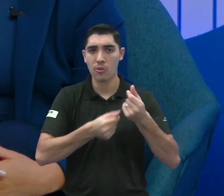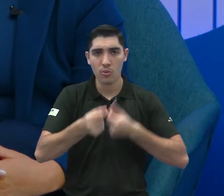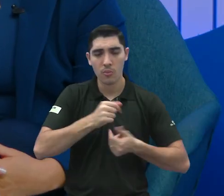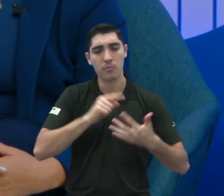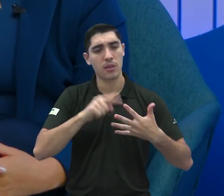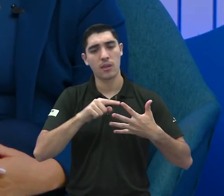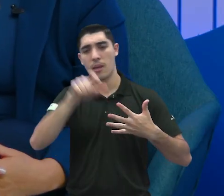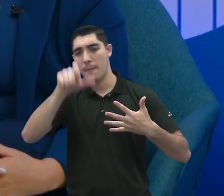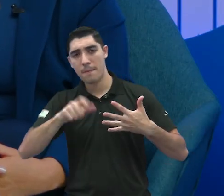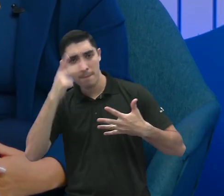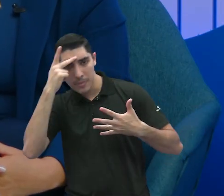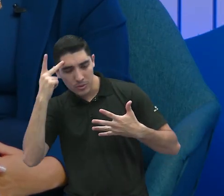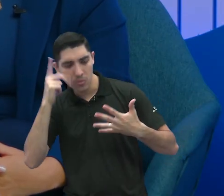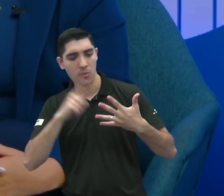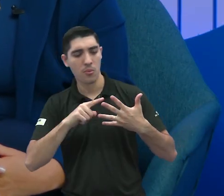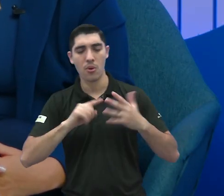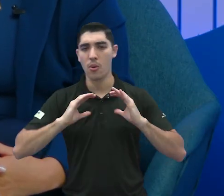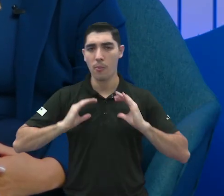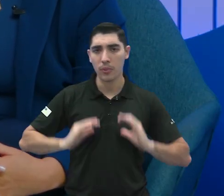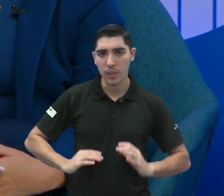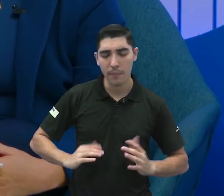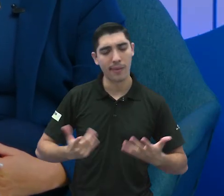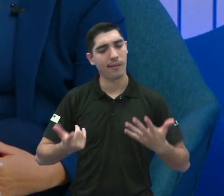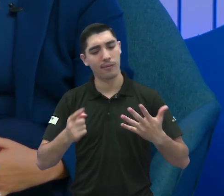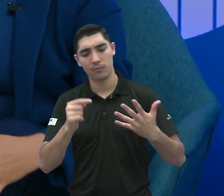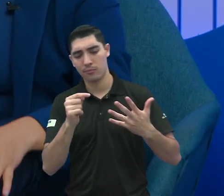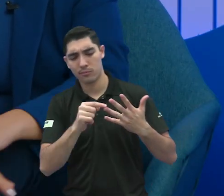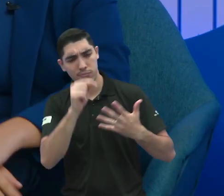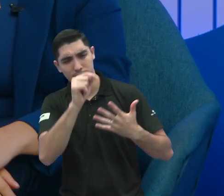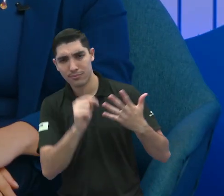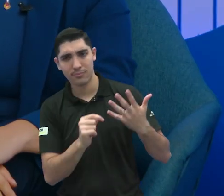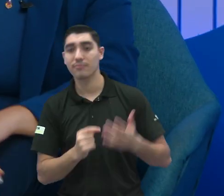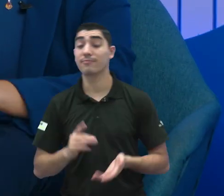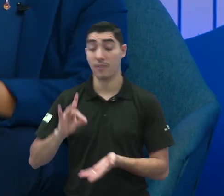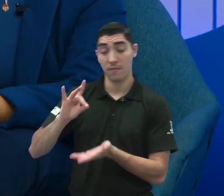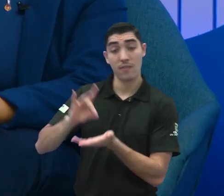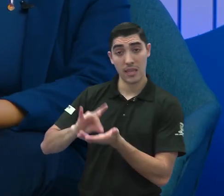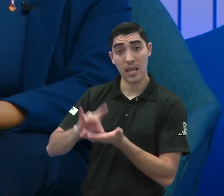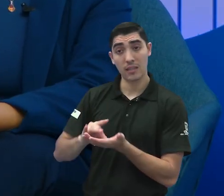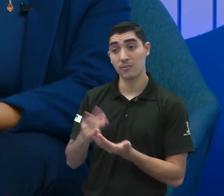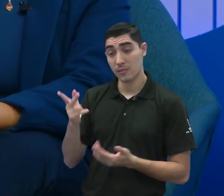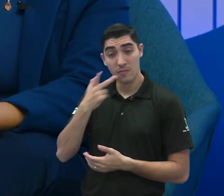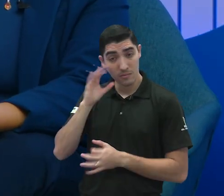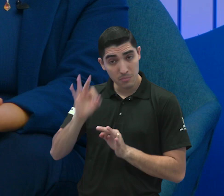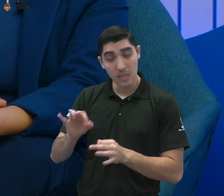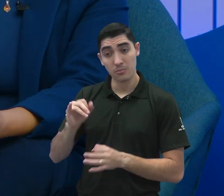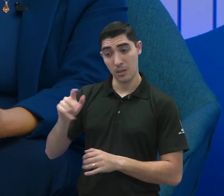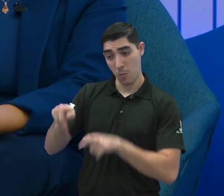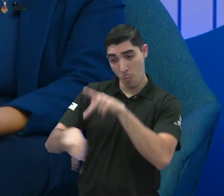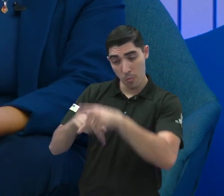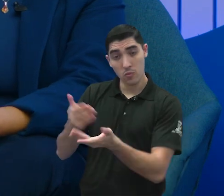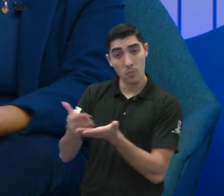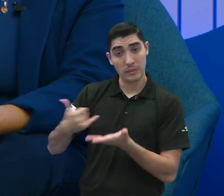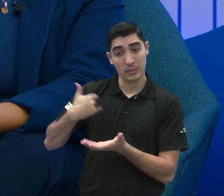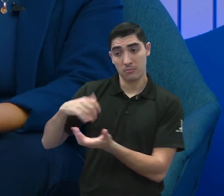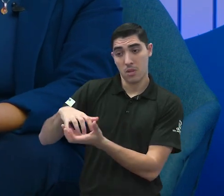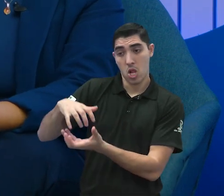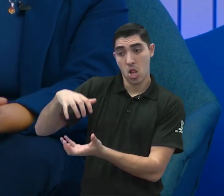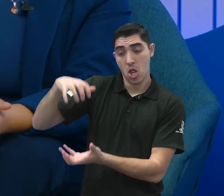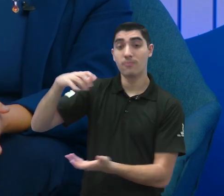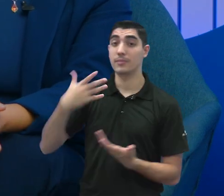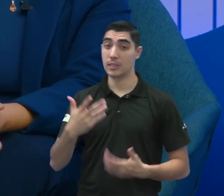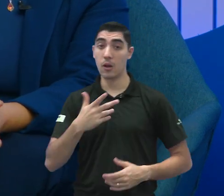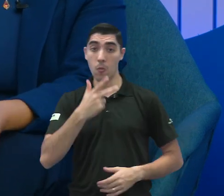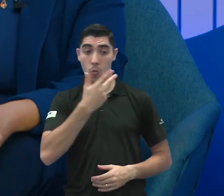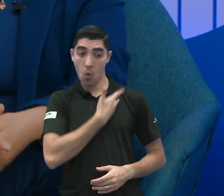Economia, o indivíduo, o comportamento da sociedade como um todo, do coletivo. Com certeza. E como ele falou, o envelhecimento da população também é um fator